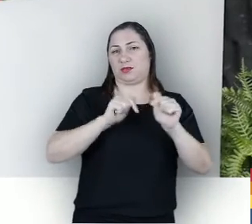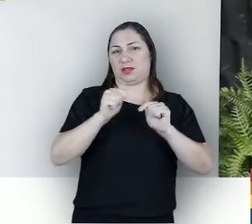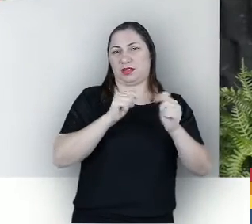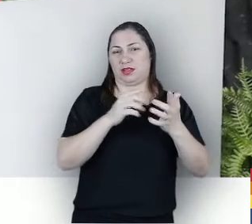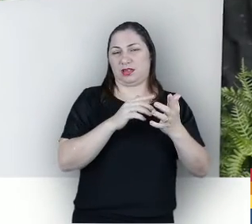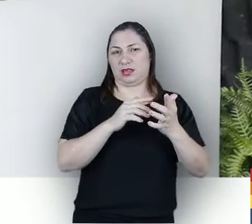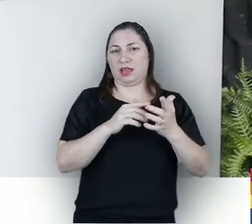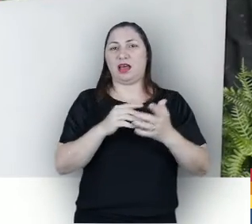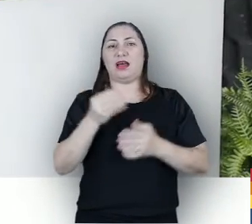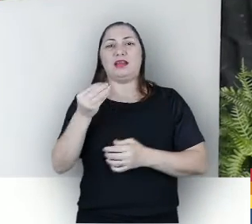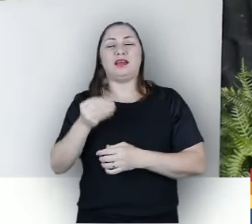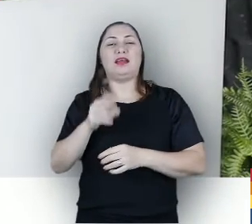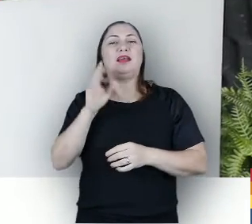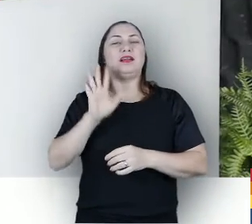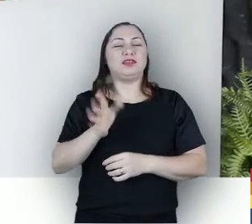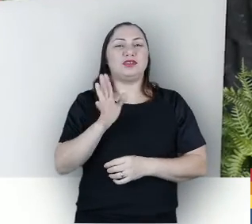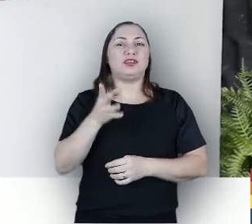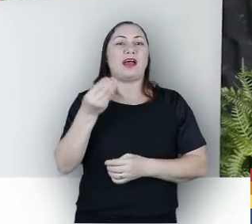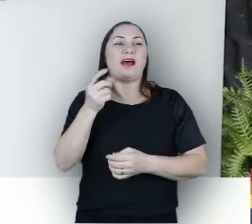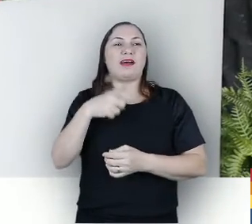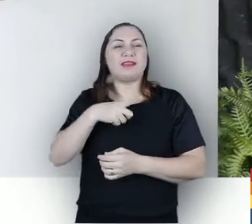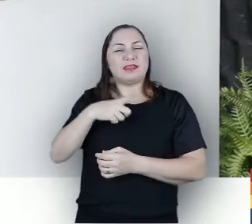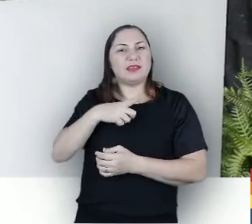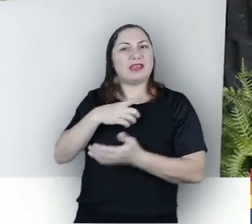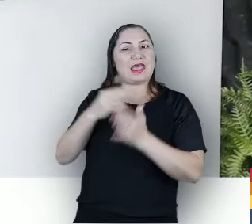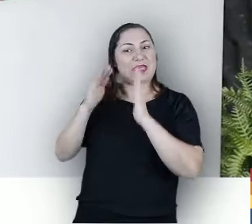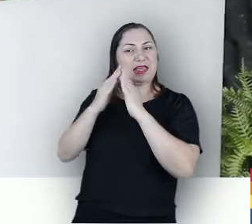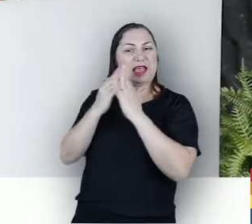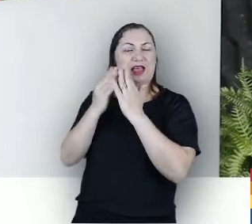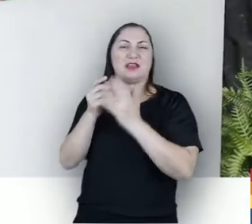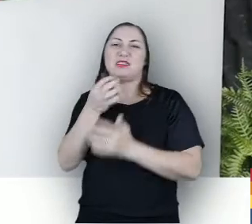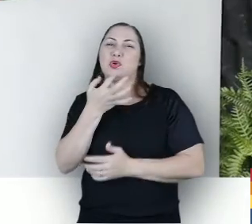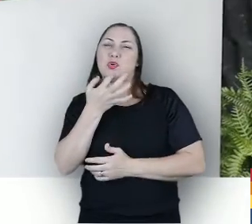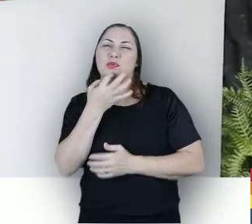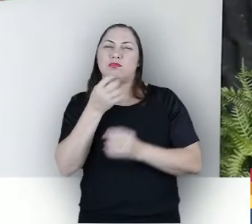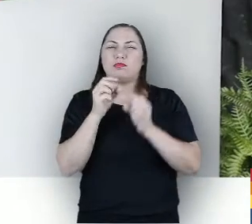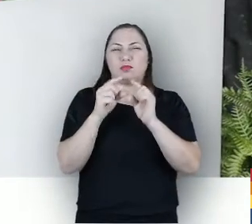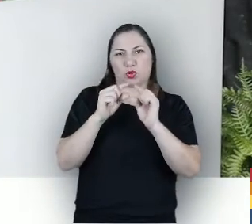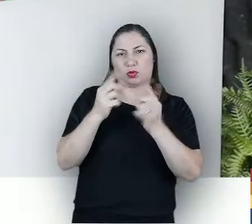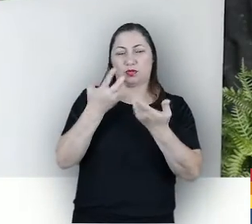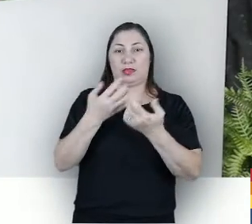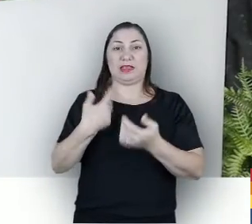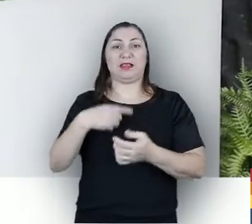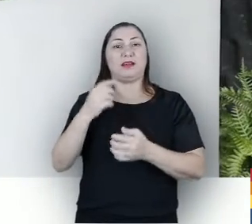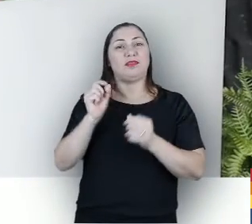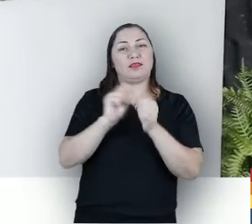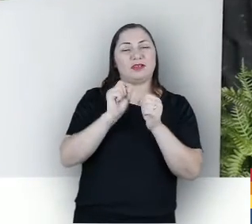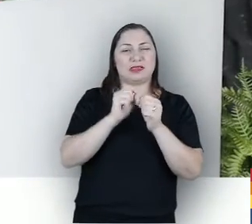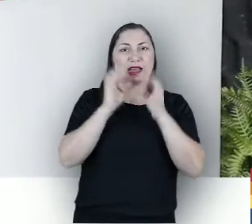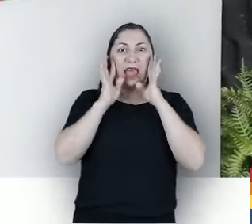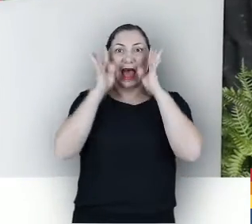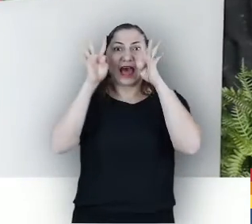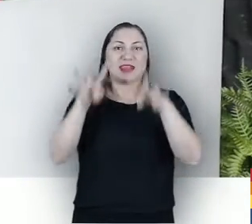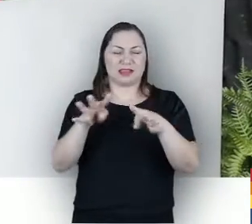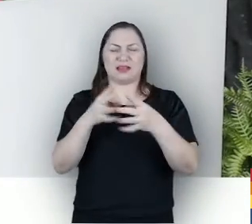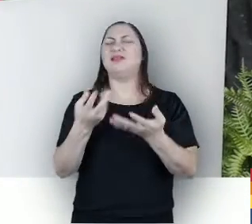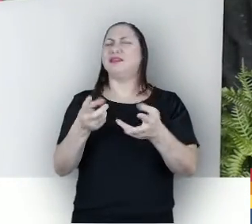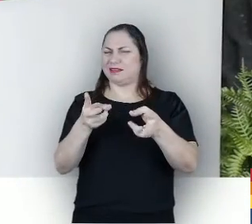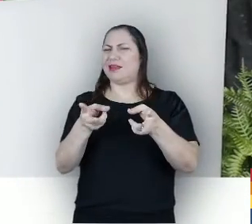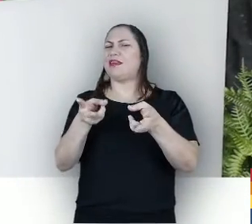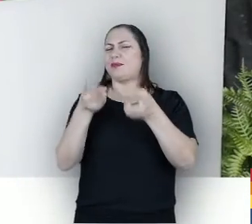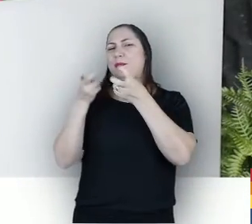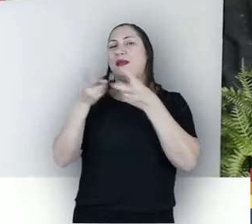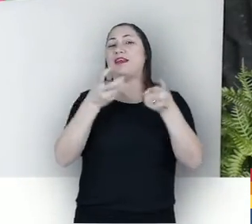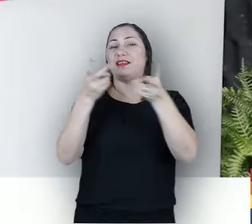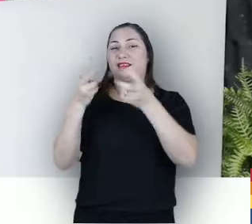que os alunos vão para a escola aprender e aprimorar. Muitas coisas que a gente acaba tendo que trabalhar com eles